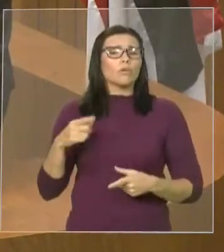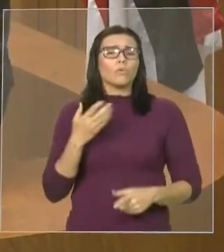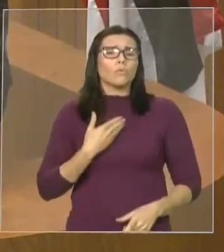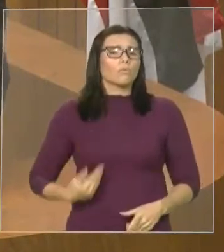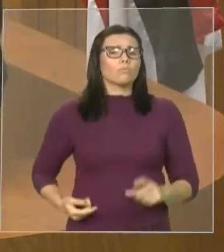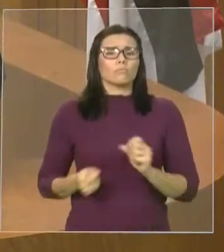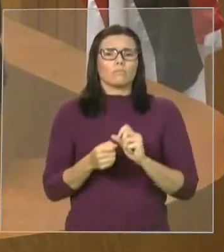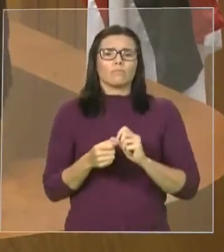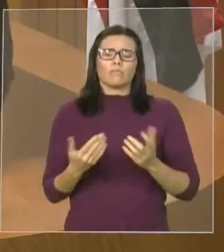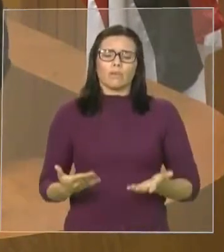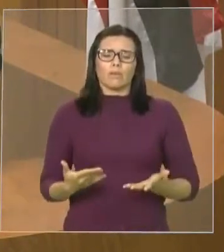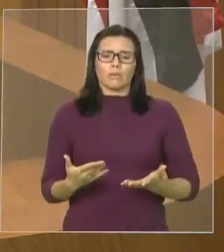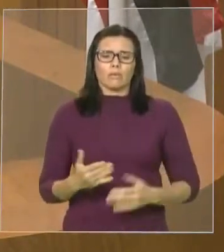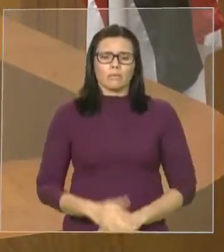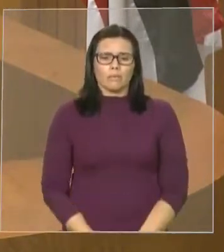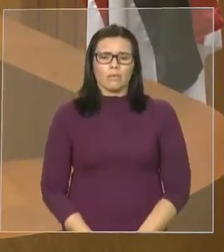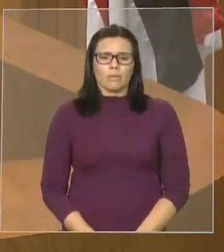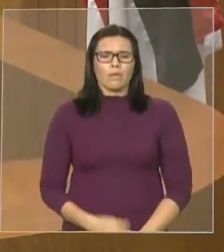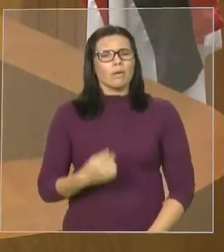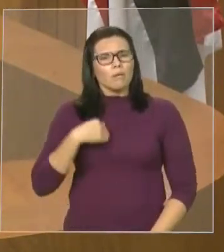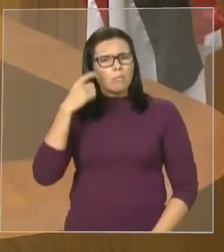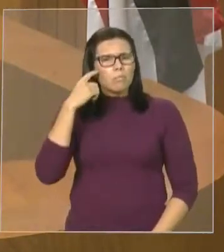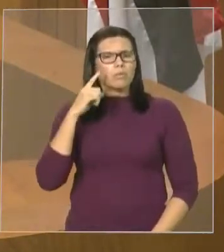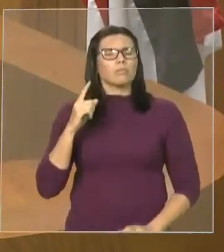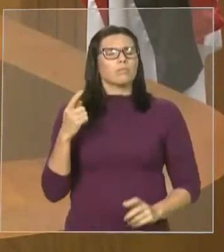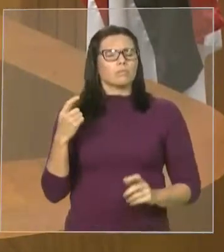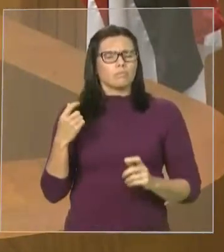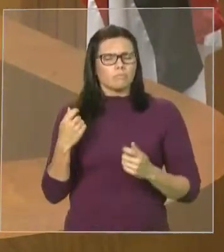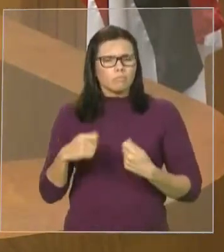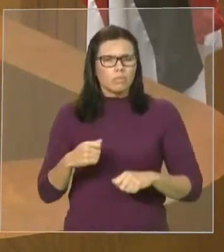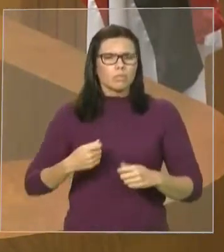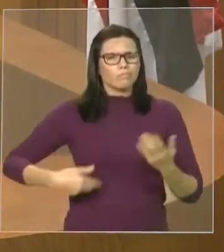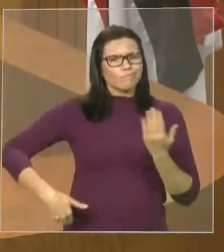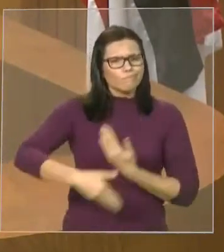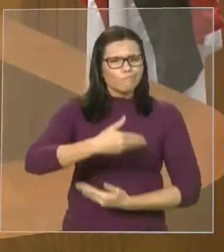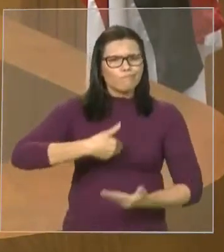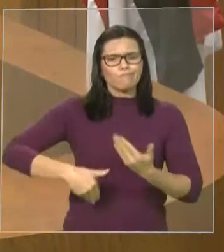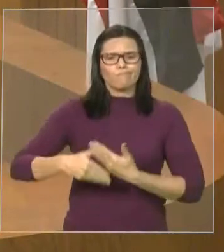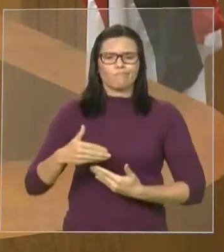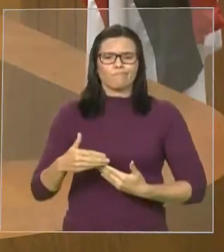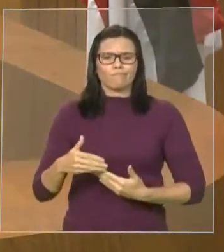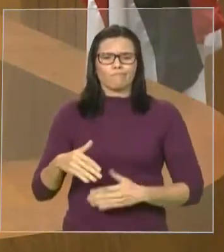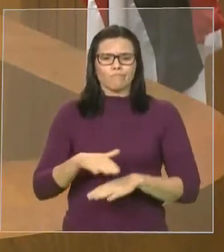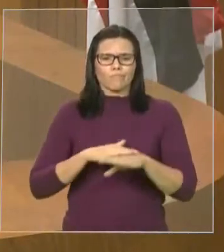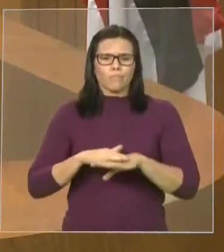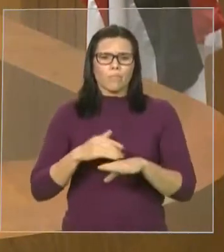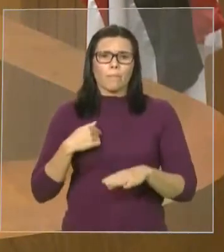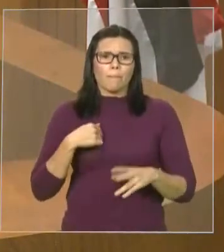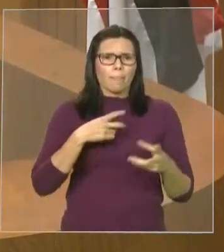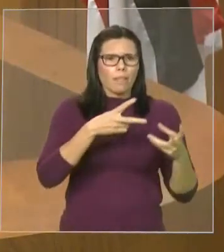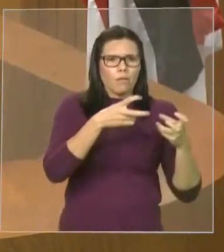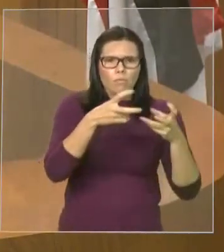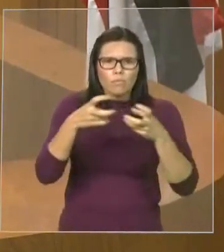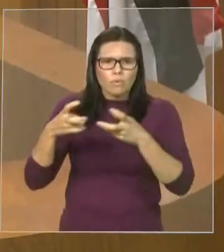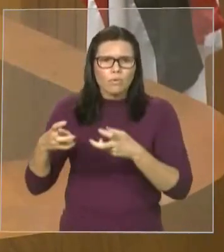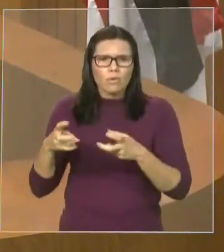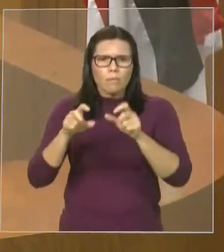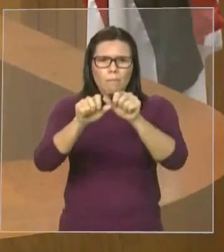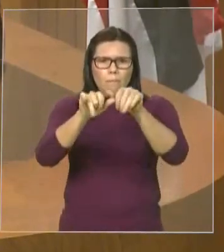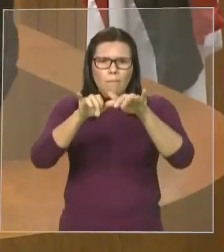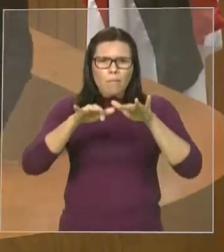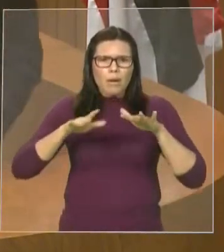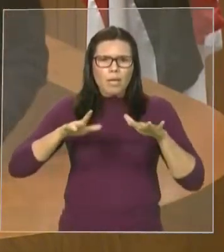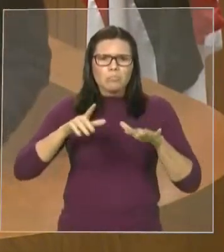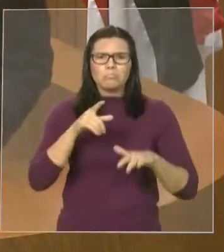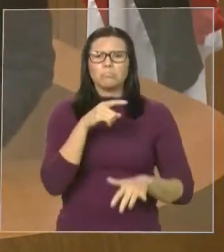servidores que fazem parte da galeria, eu vejo já que o plenário não tem mais quase ninguém. Eu vejo que os deputados que